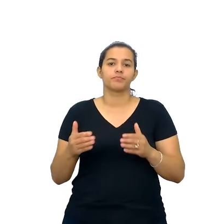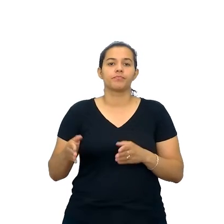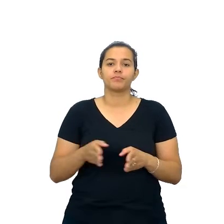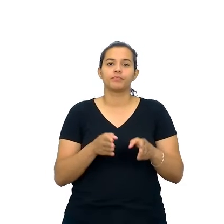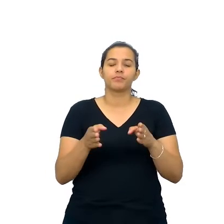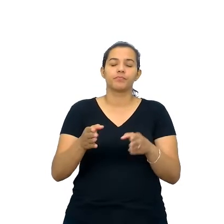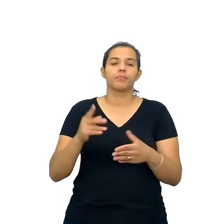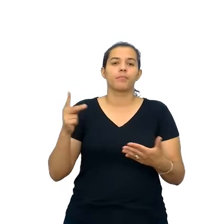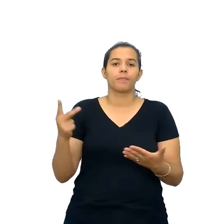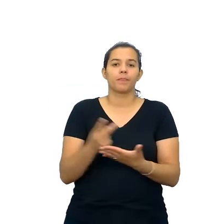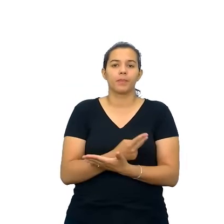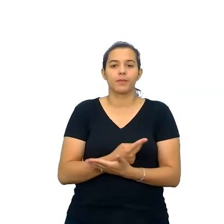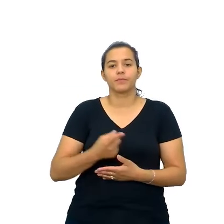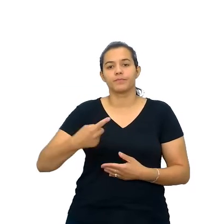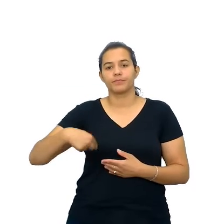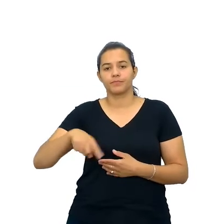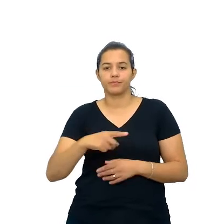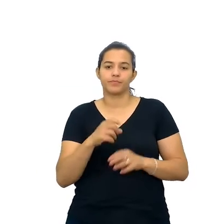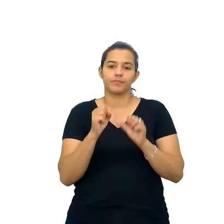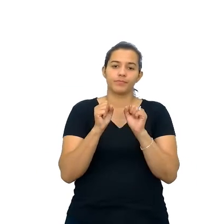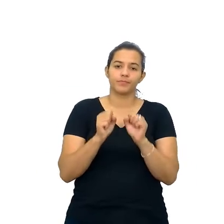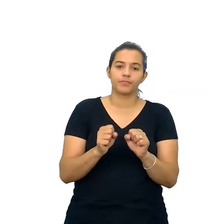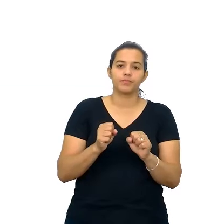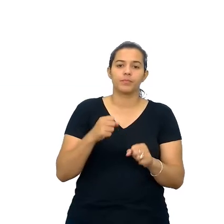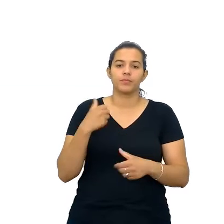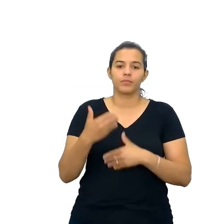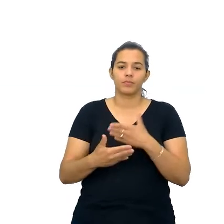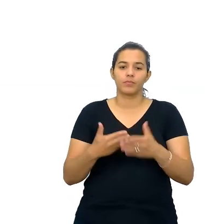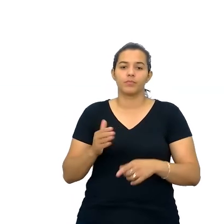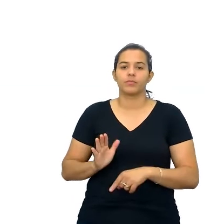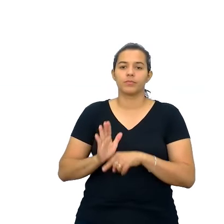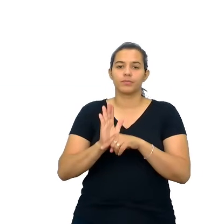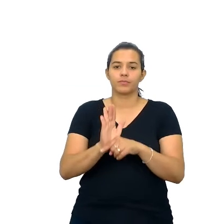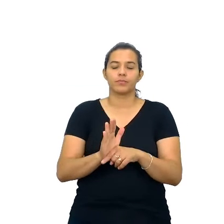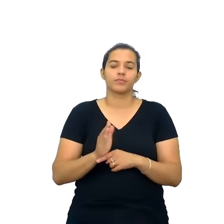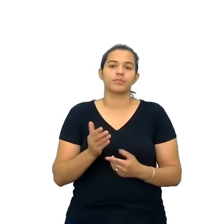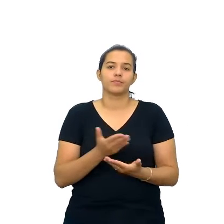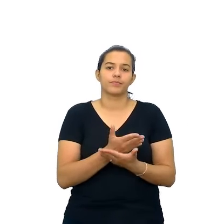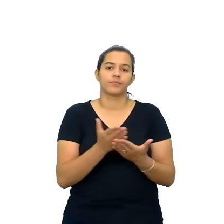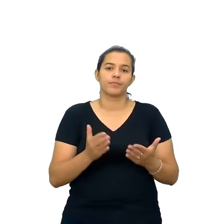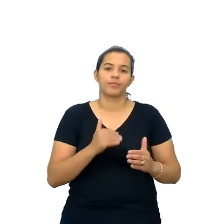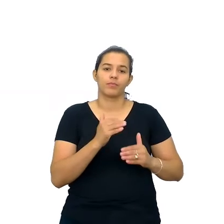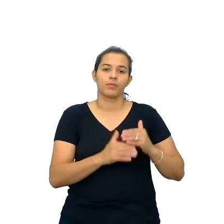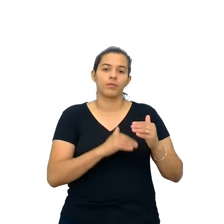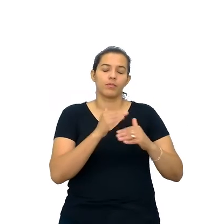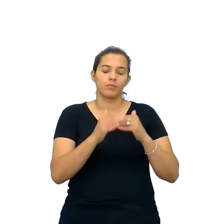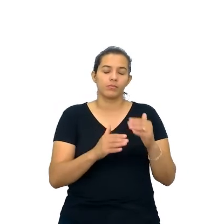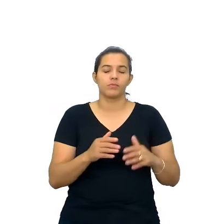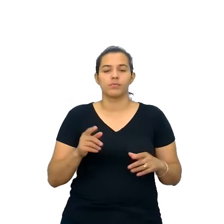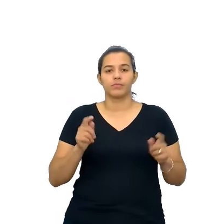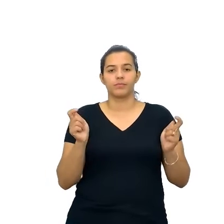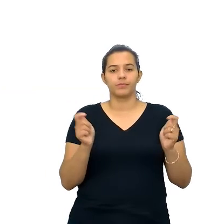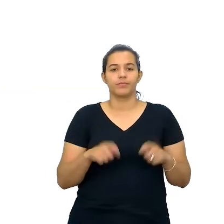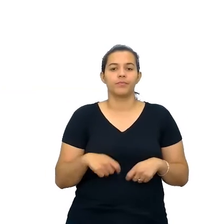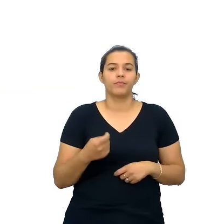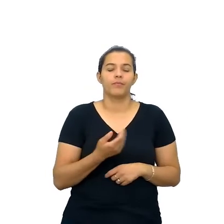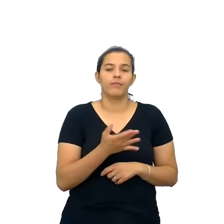esse equívoco, para que a gente possa auxiliar o estudante no processo de